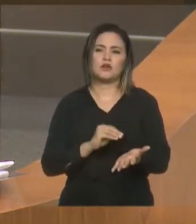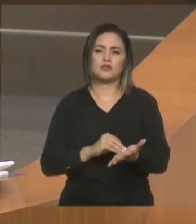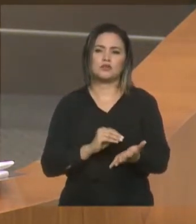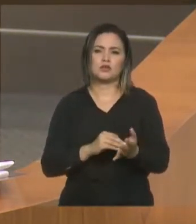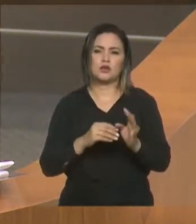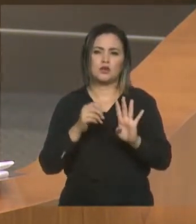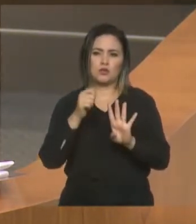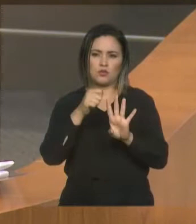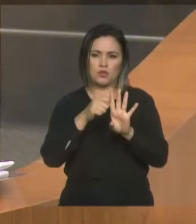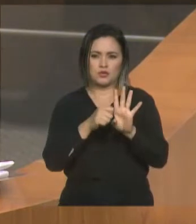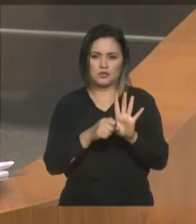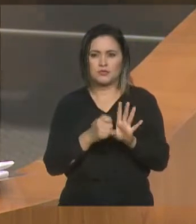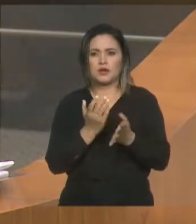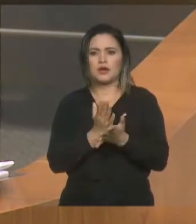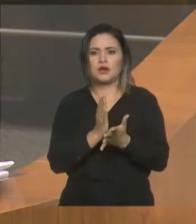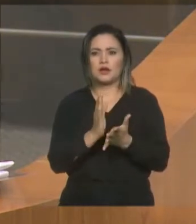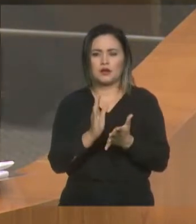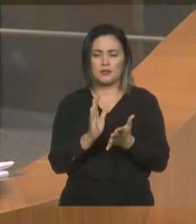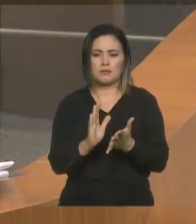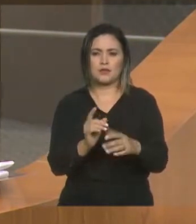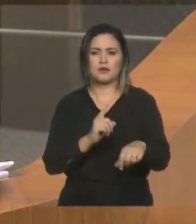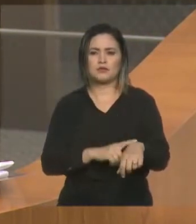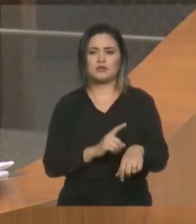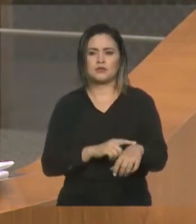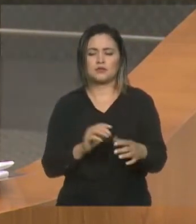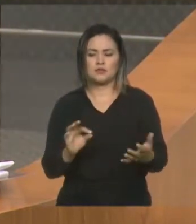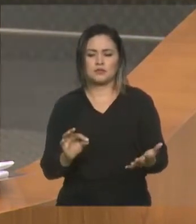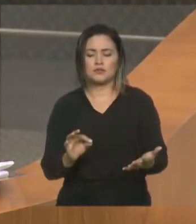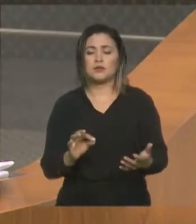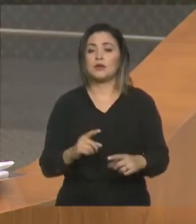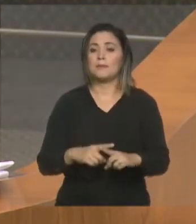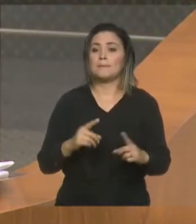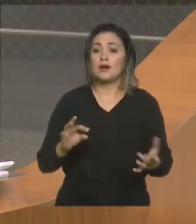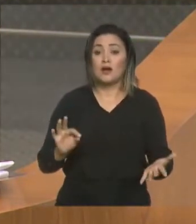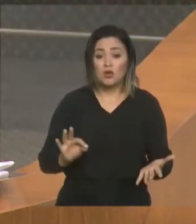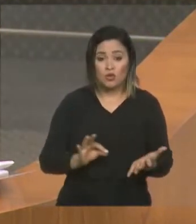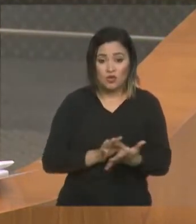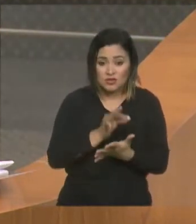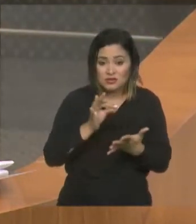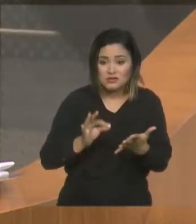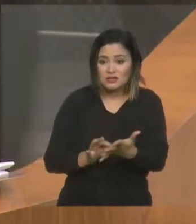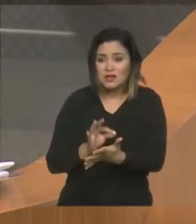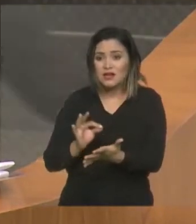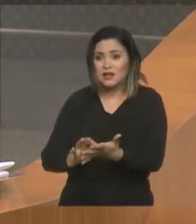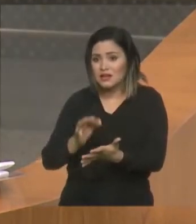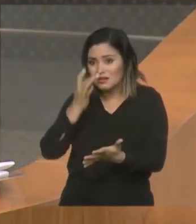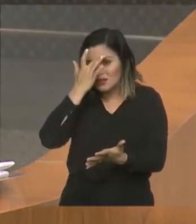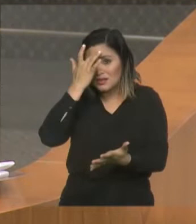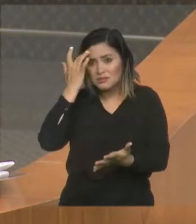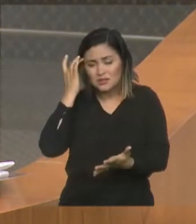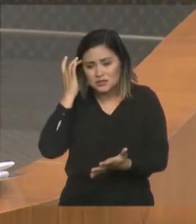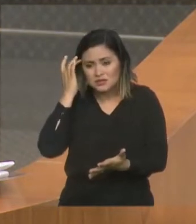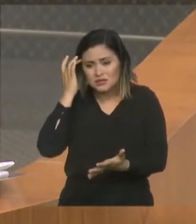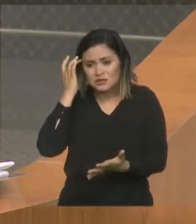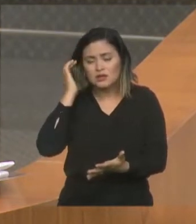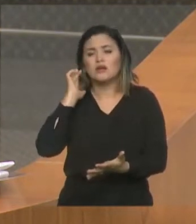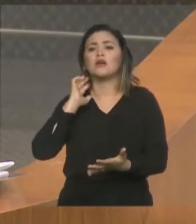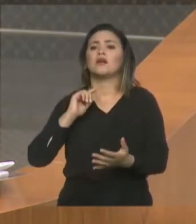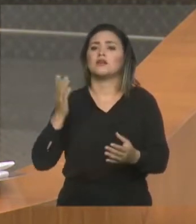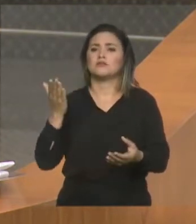edital. Em compensação, ele contrata essas mesmas pessoas contratadas, aqui nas sentenças, aqui, nas ações